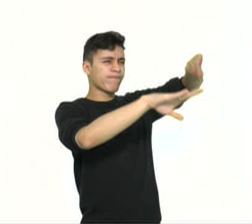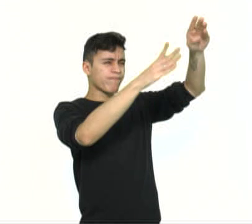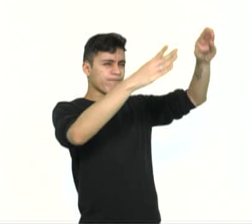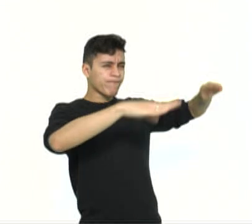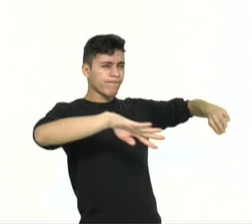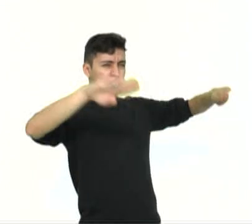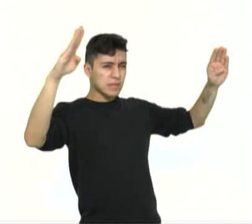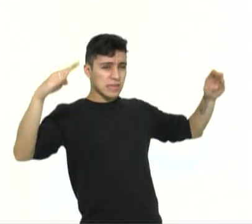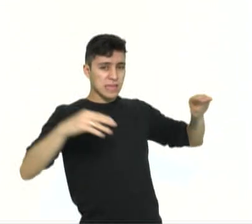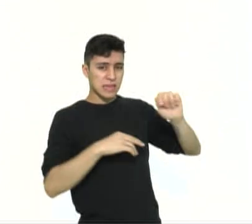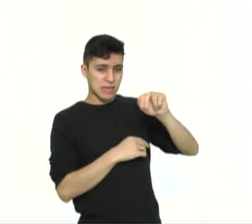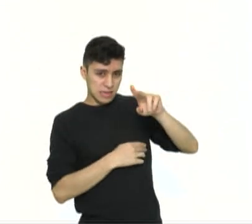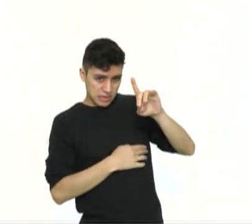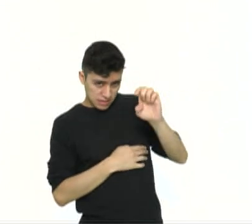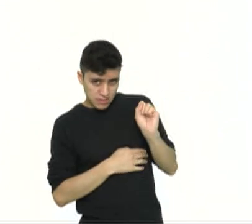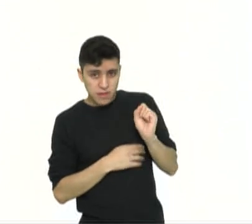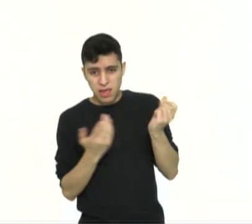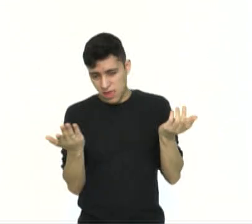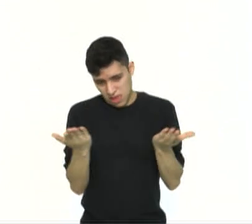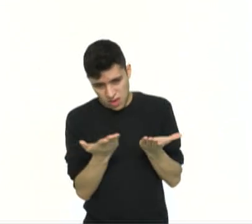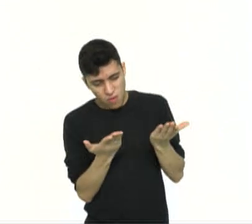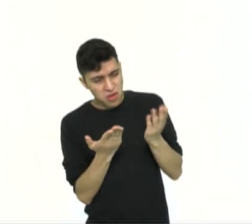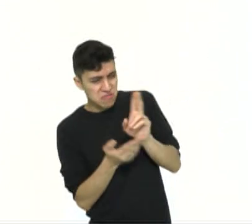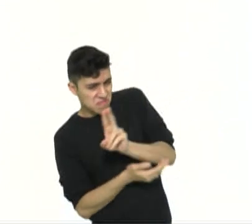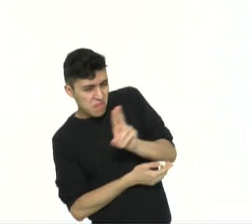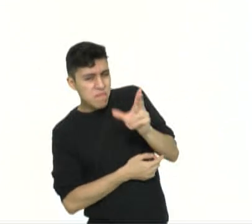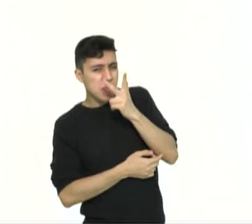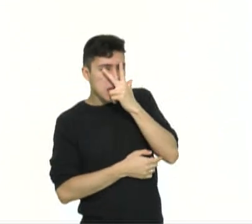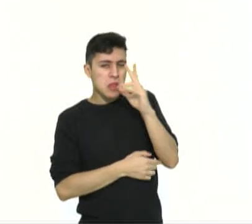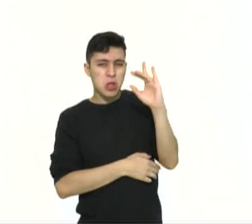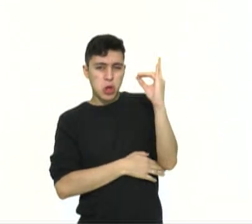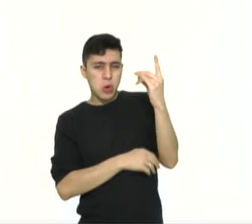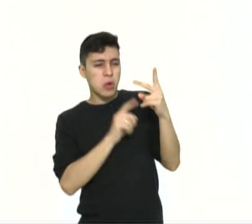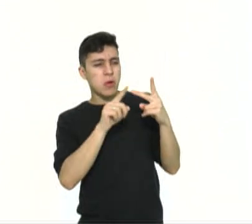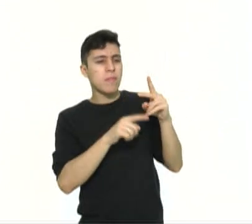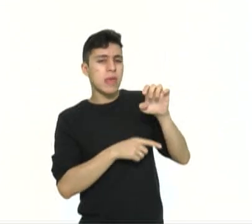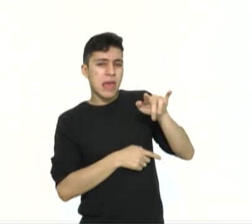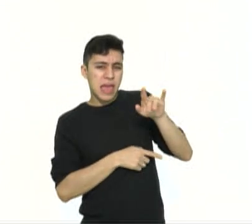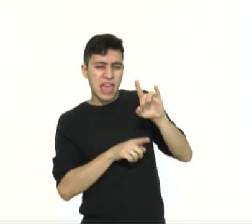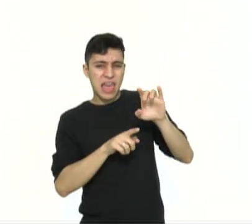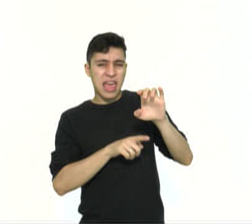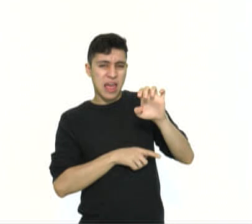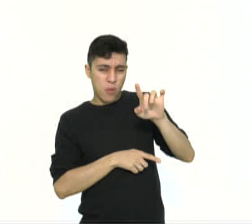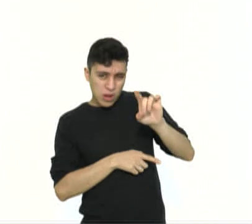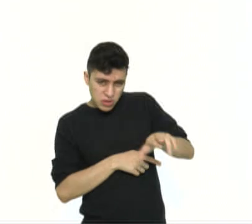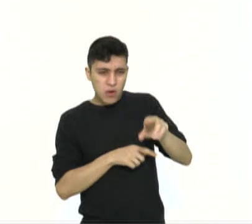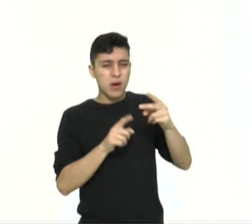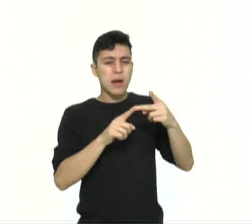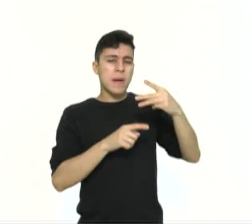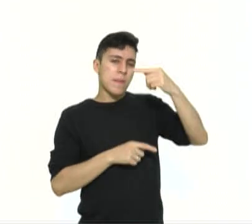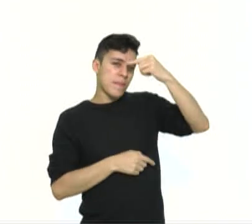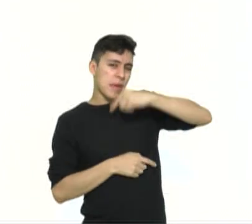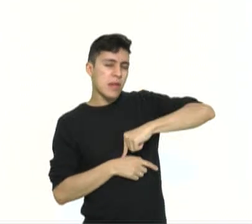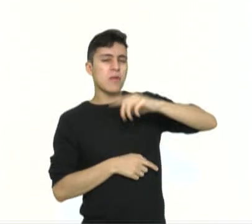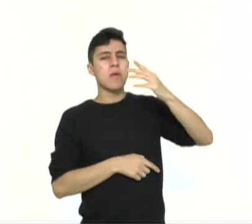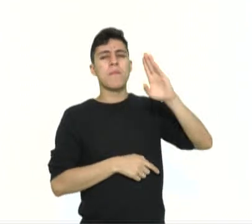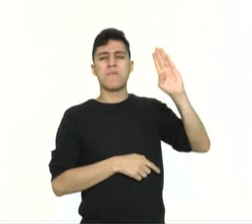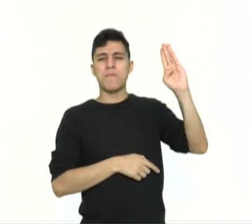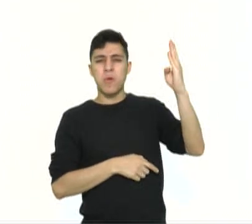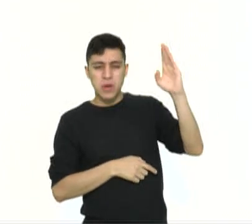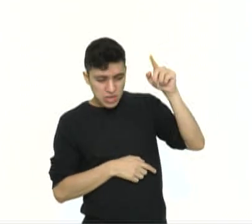incluindo atualmente o território da Colômbia, do Equador, do Peru, da Bolívia,